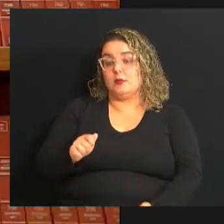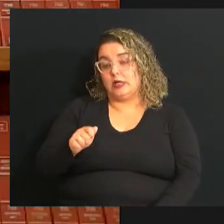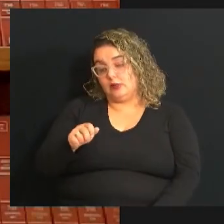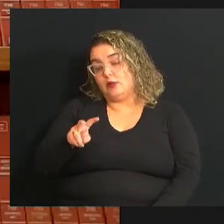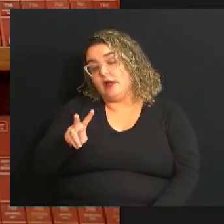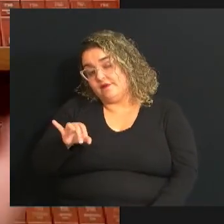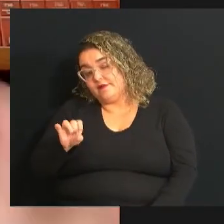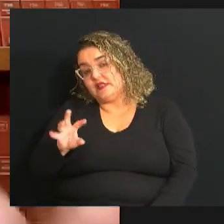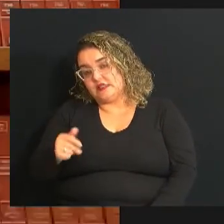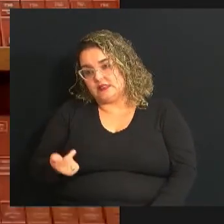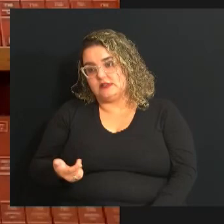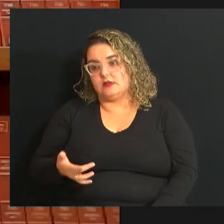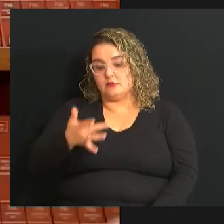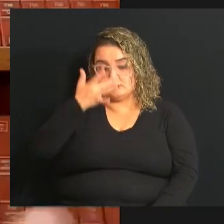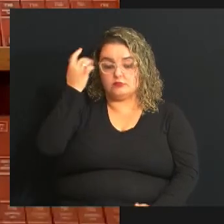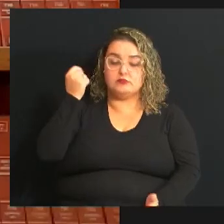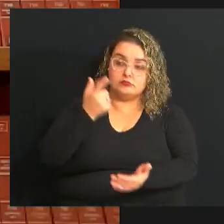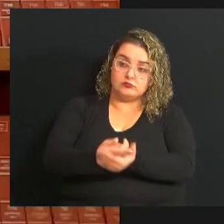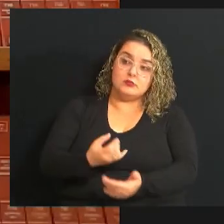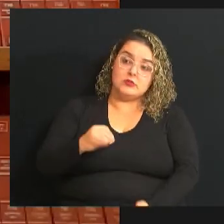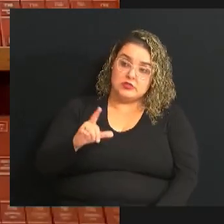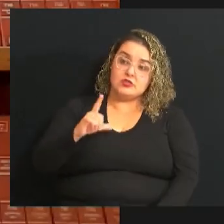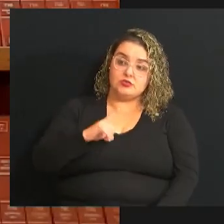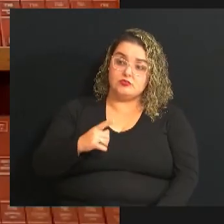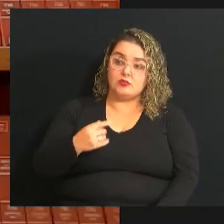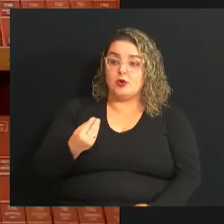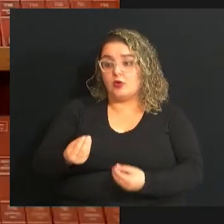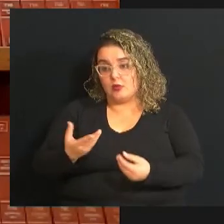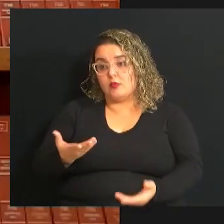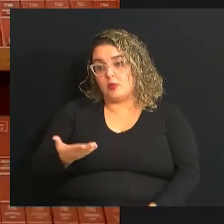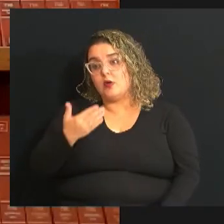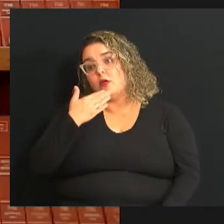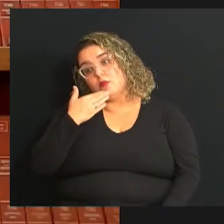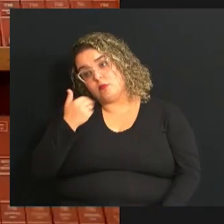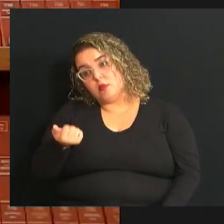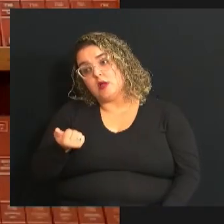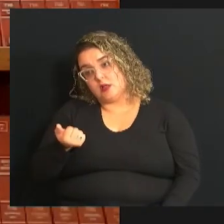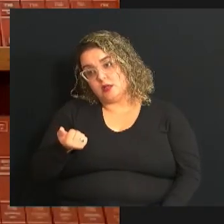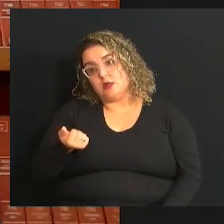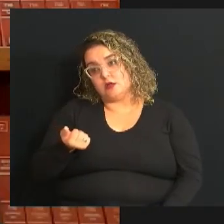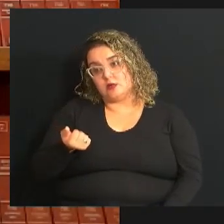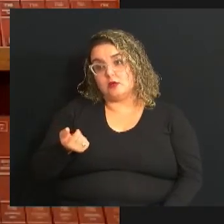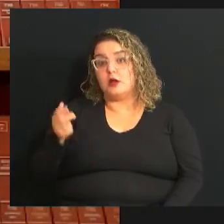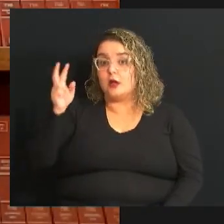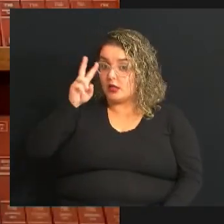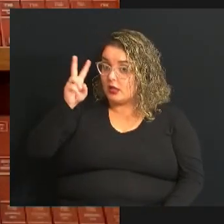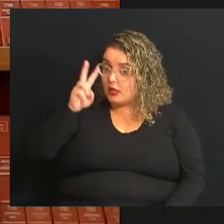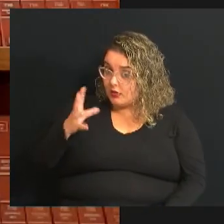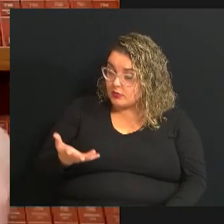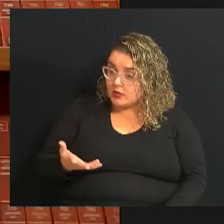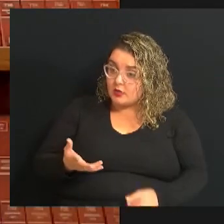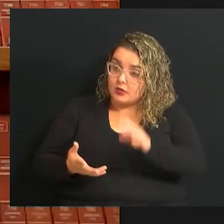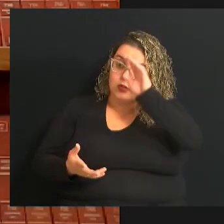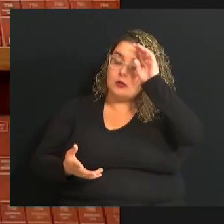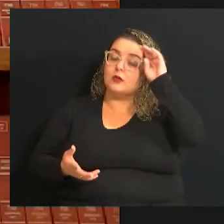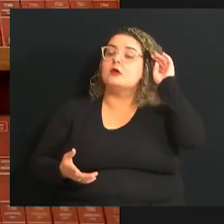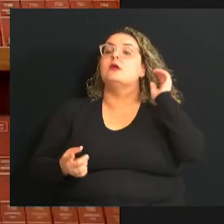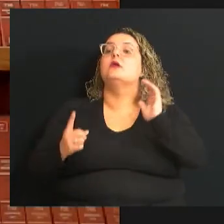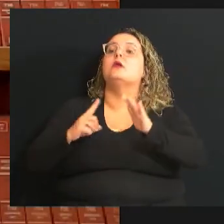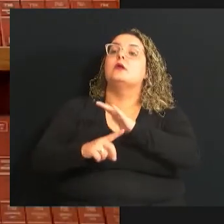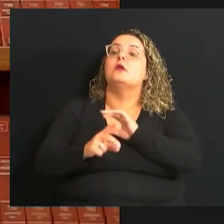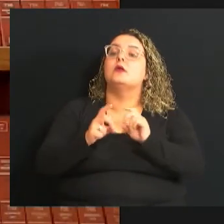você quer só ficar deitado, né, além da tosse seca, do nariz escorrendo, isso também tem acontecido. Ela também